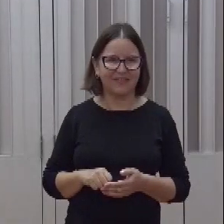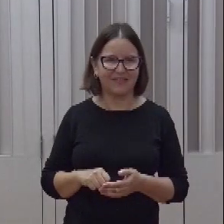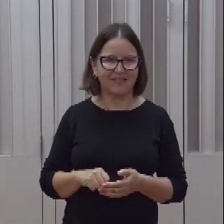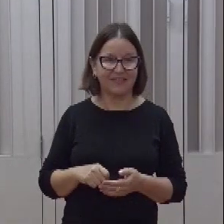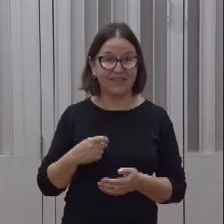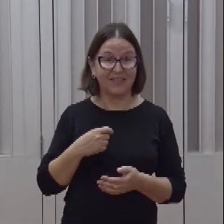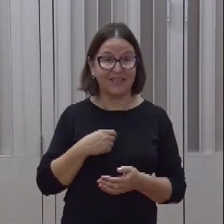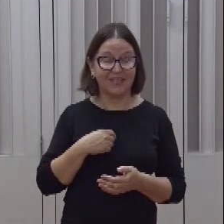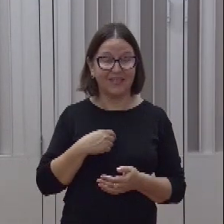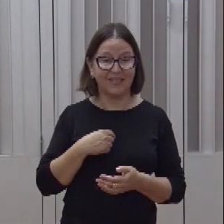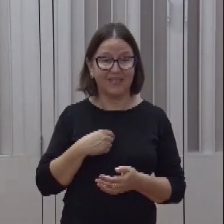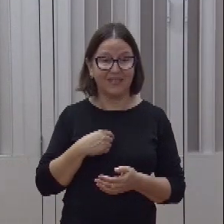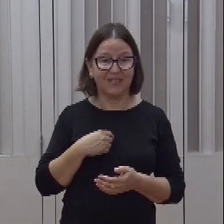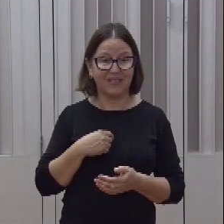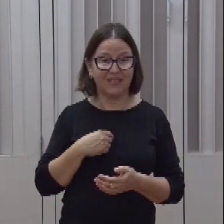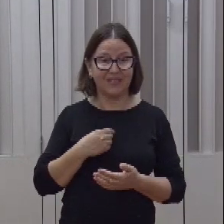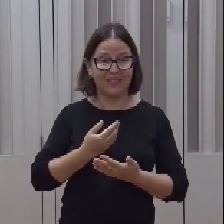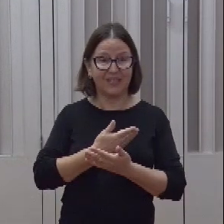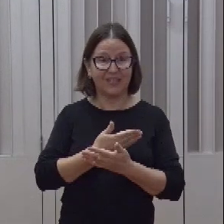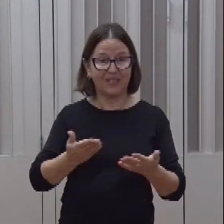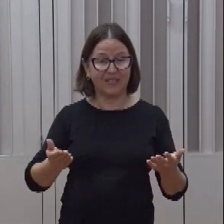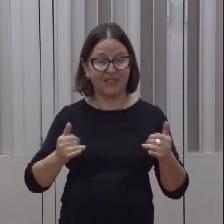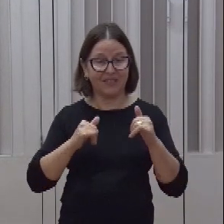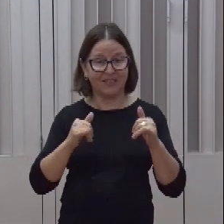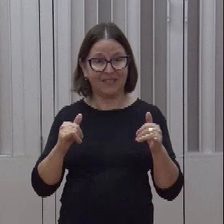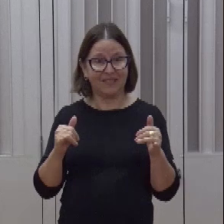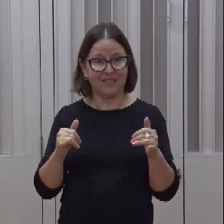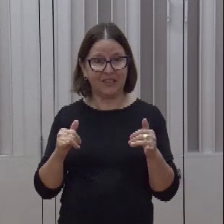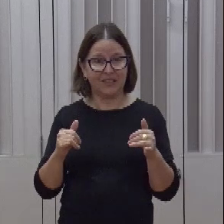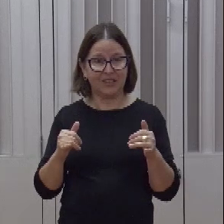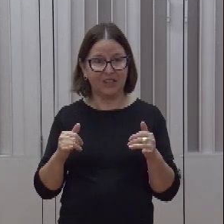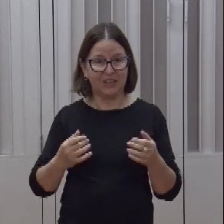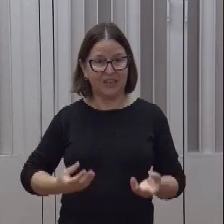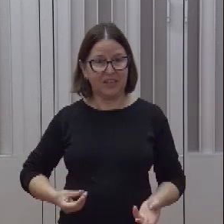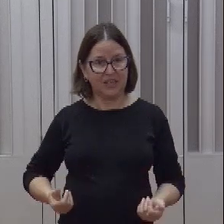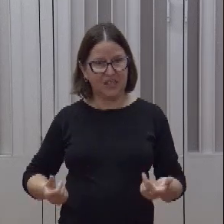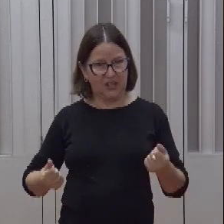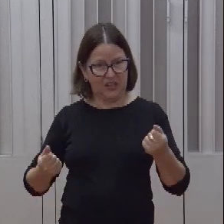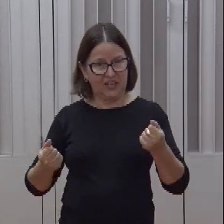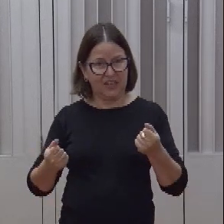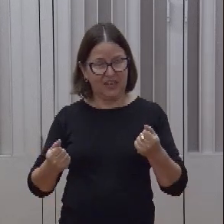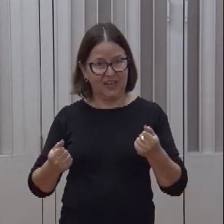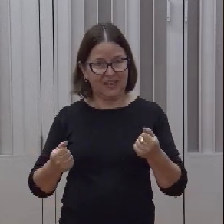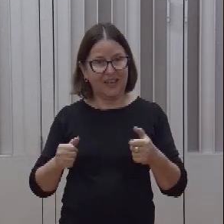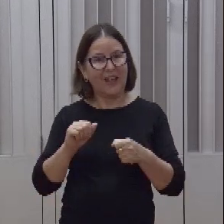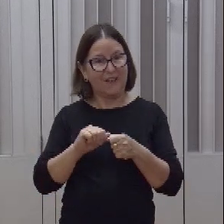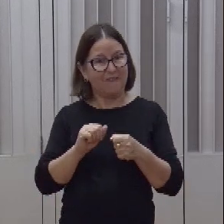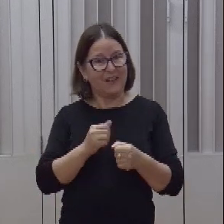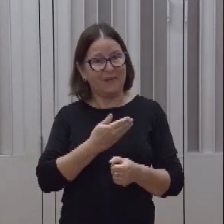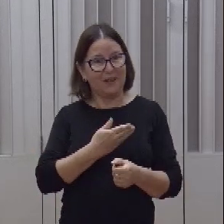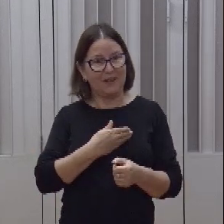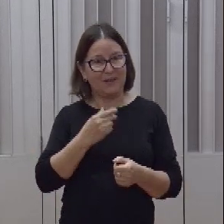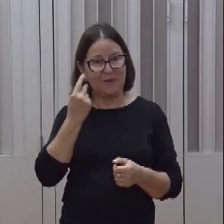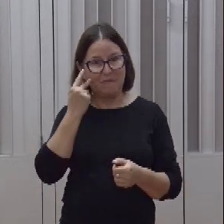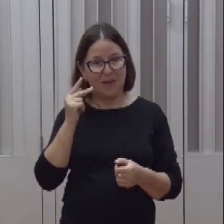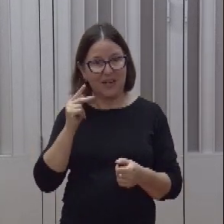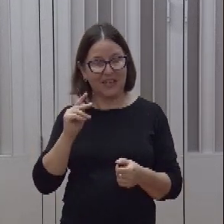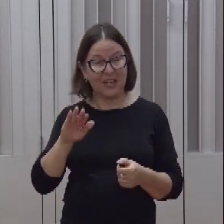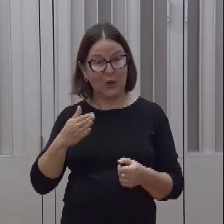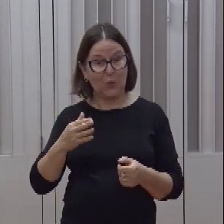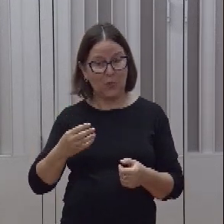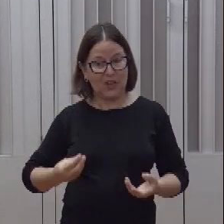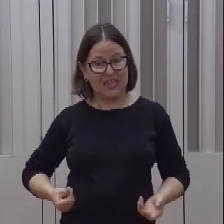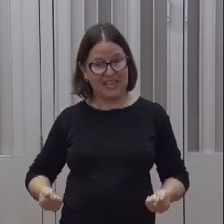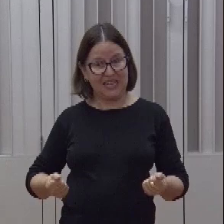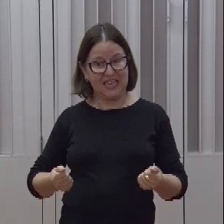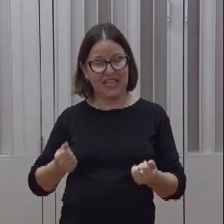Eu vos recomendo, das riquezas de origem iníqua fazei amigos, para que quando aquelas vos